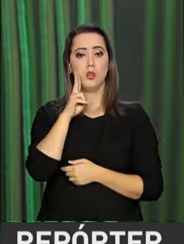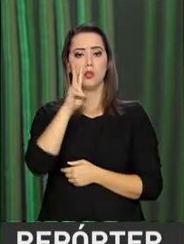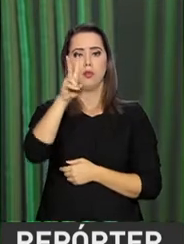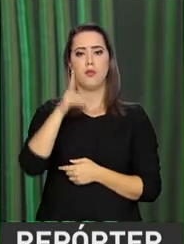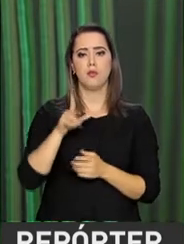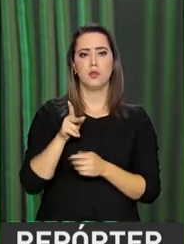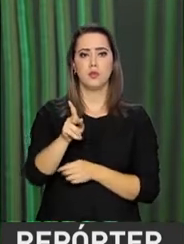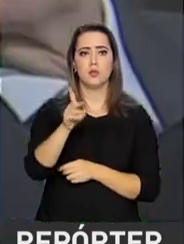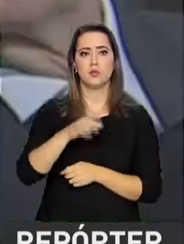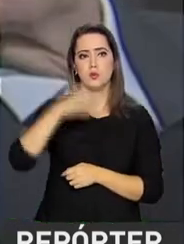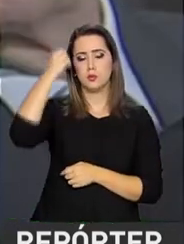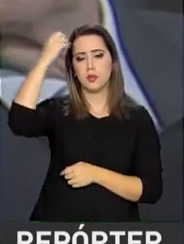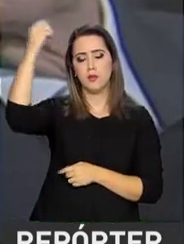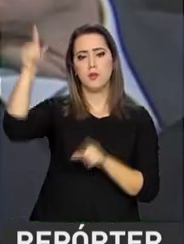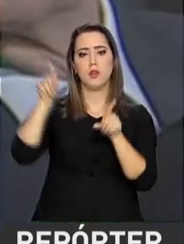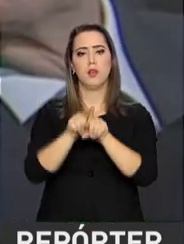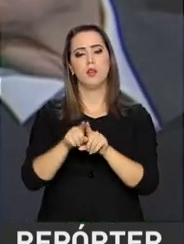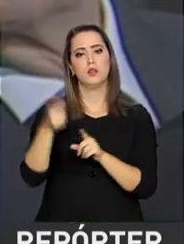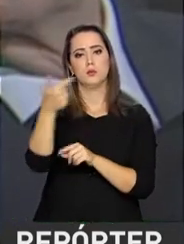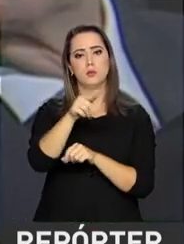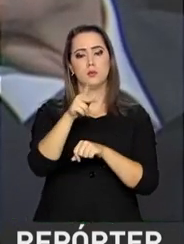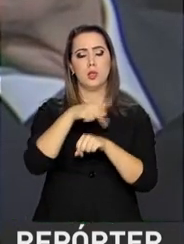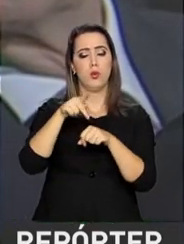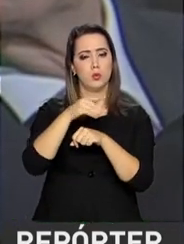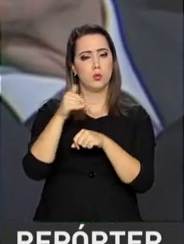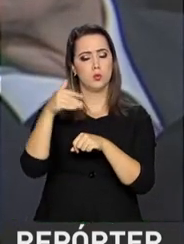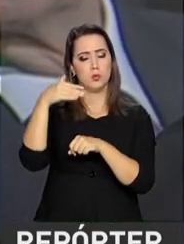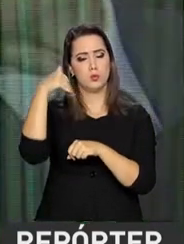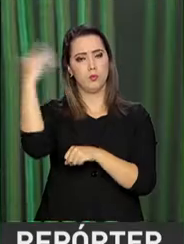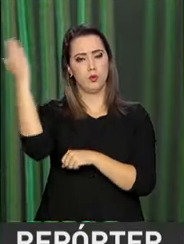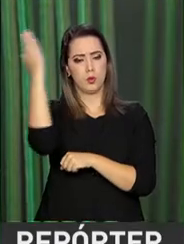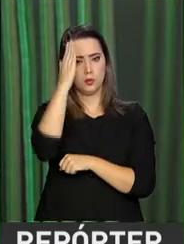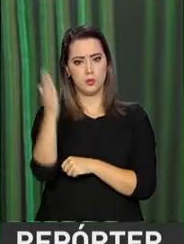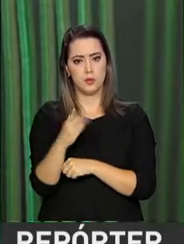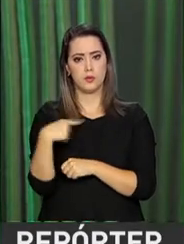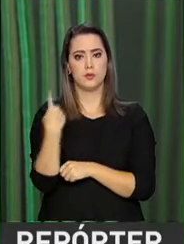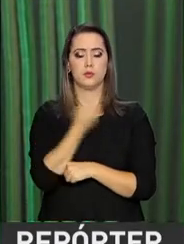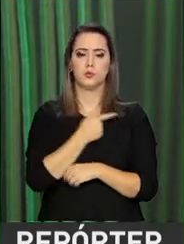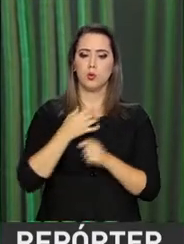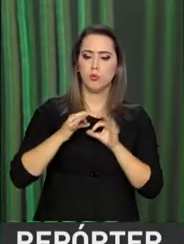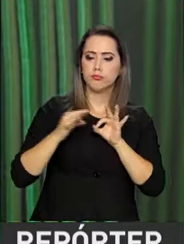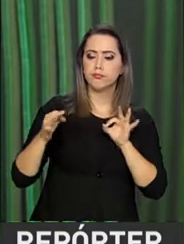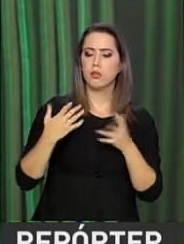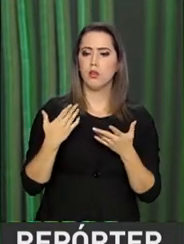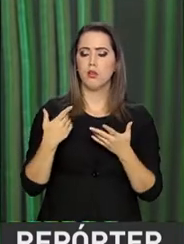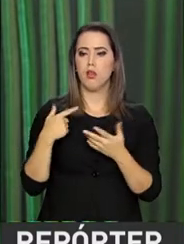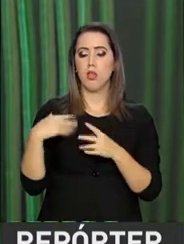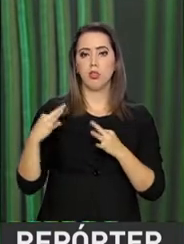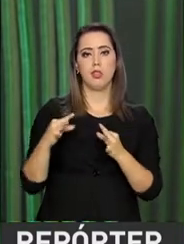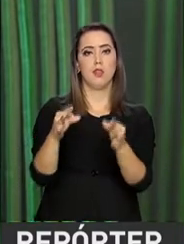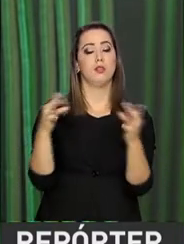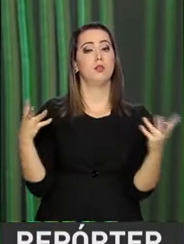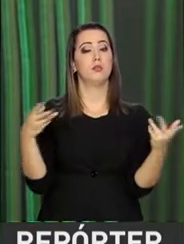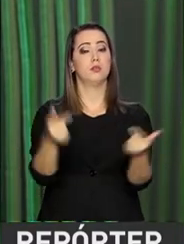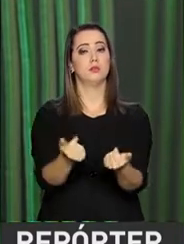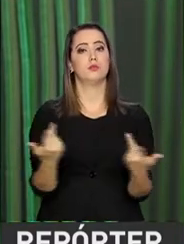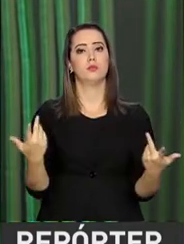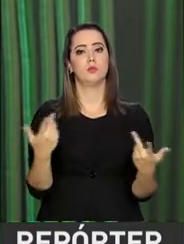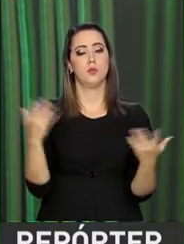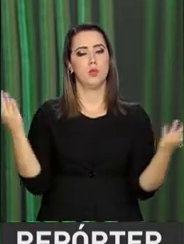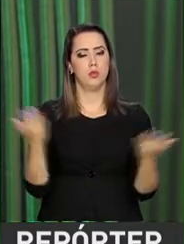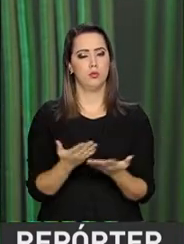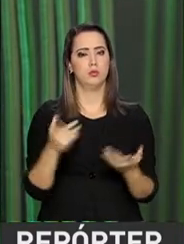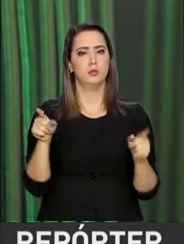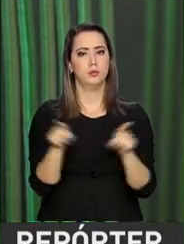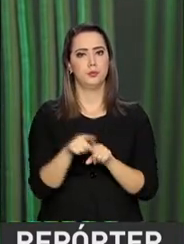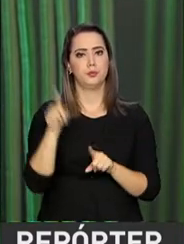quando viajo pelo exterior as alças extensões territoriais a tecnologia extraordinária de que hoje